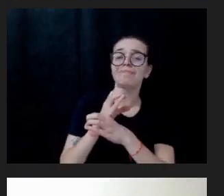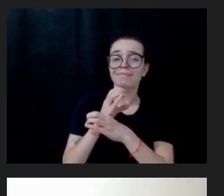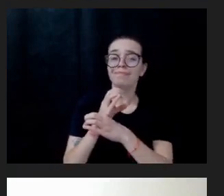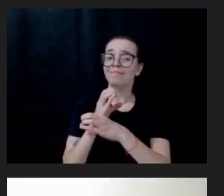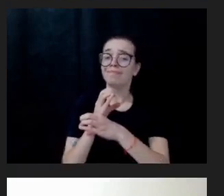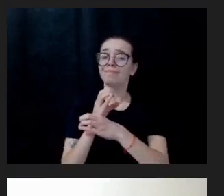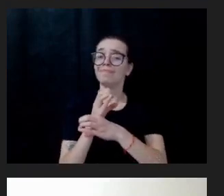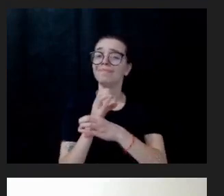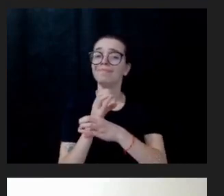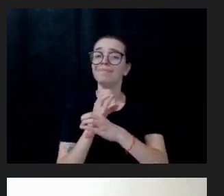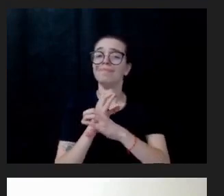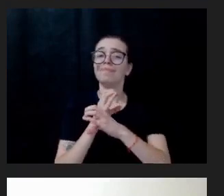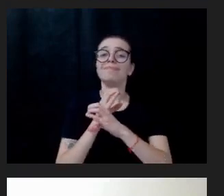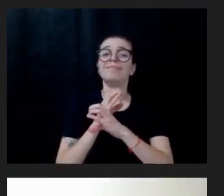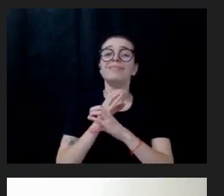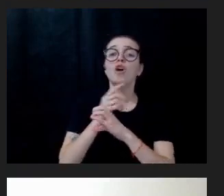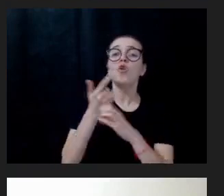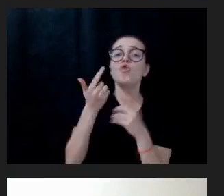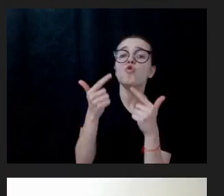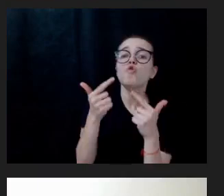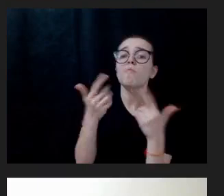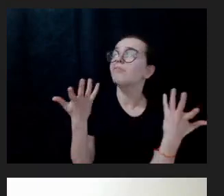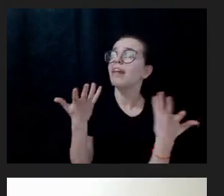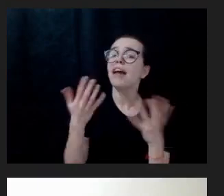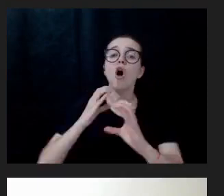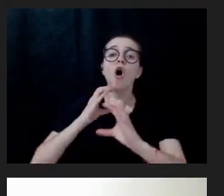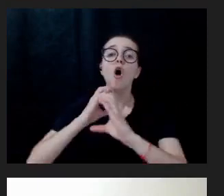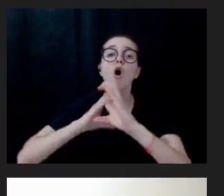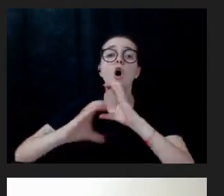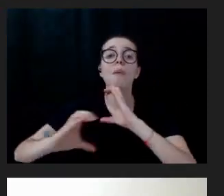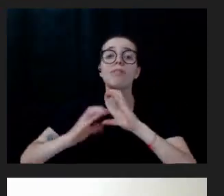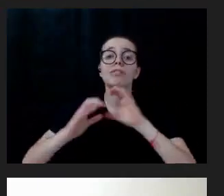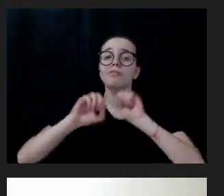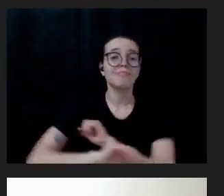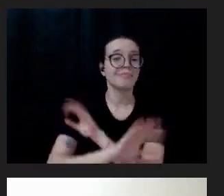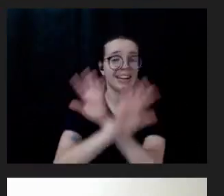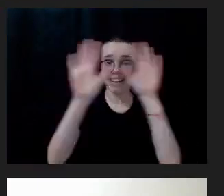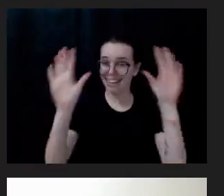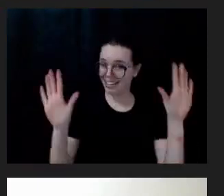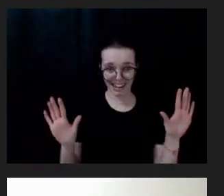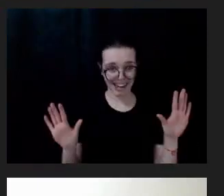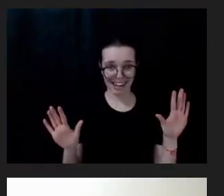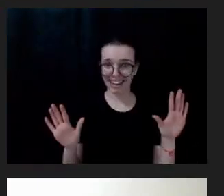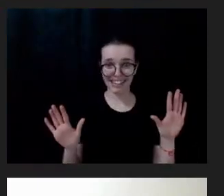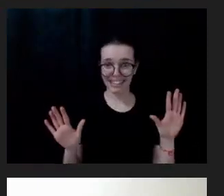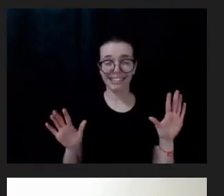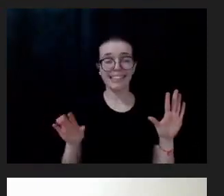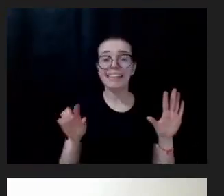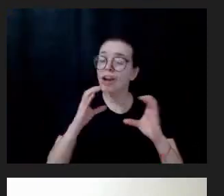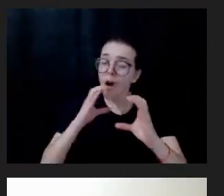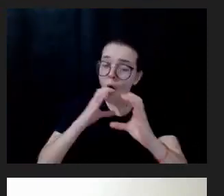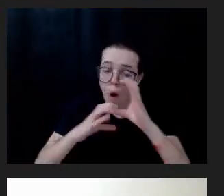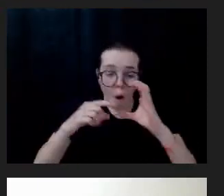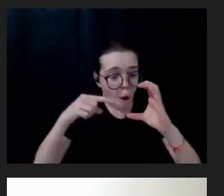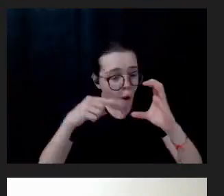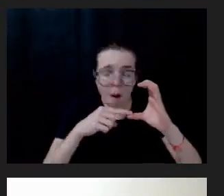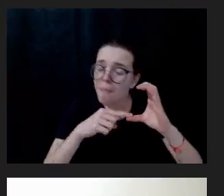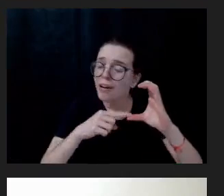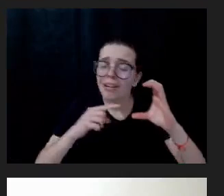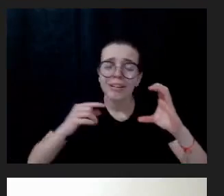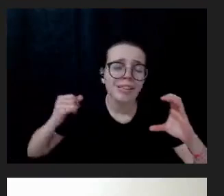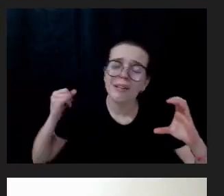tem, uma boa comunicação. E a comunicação é crucial.